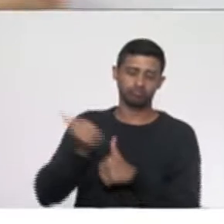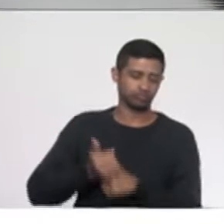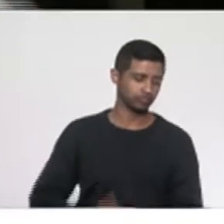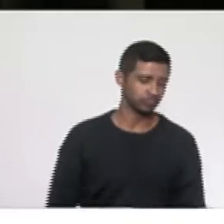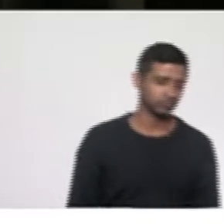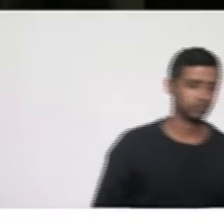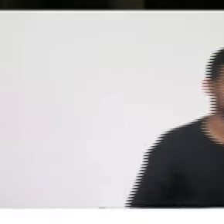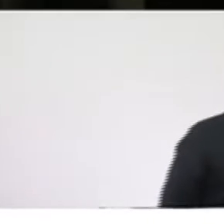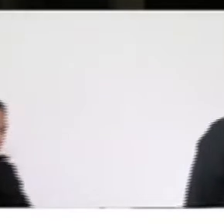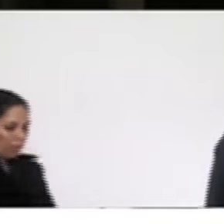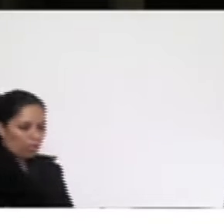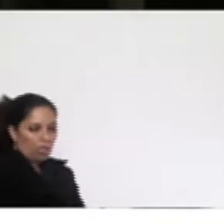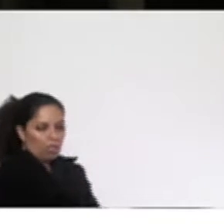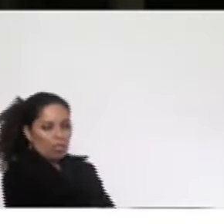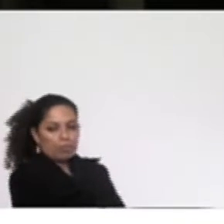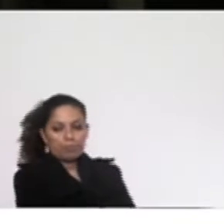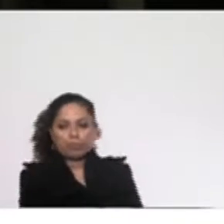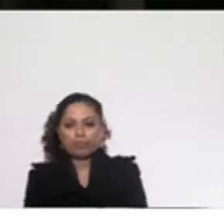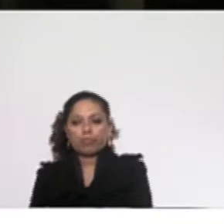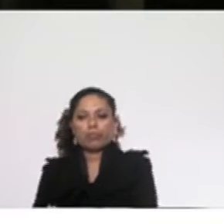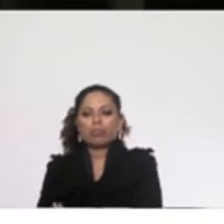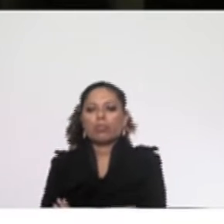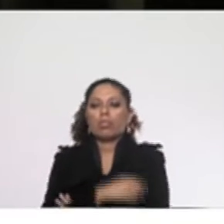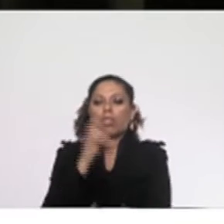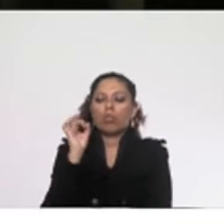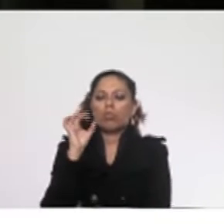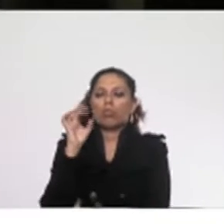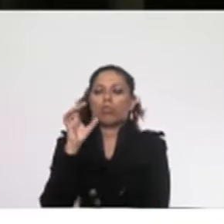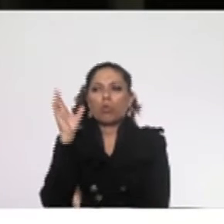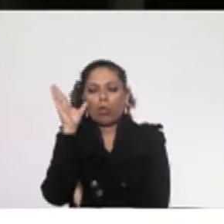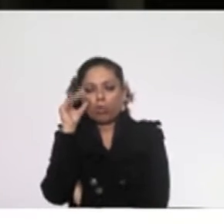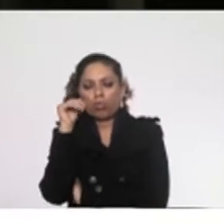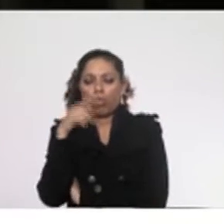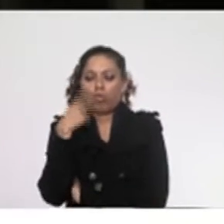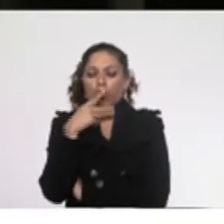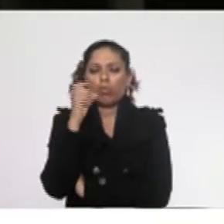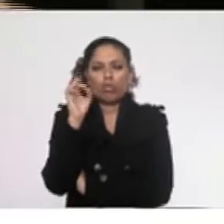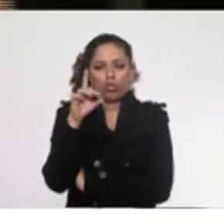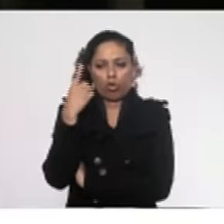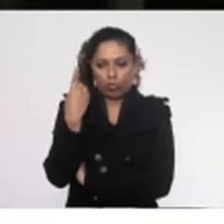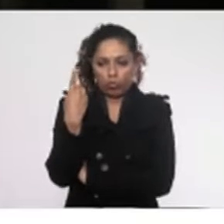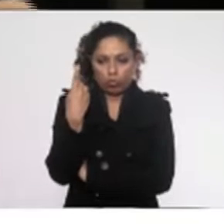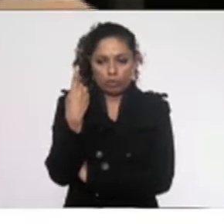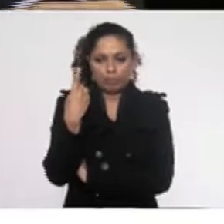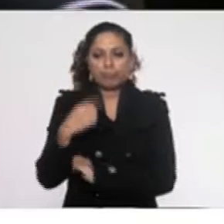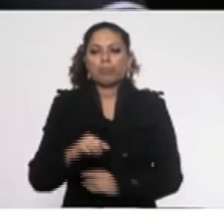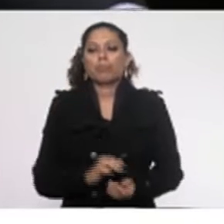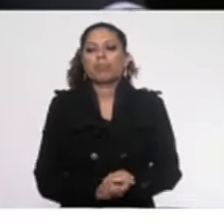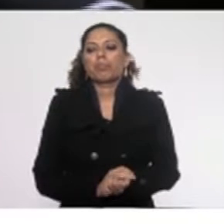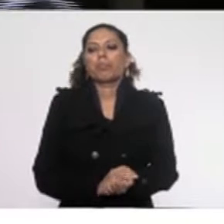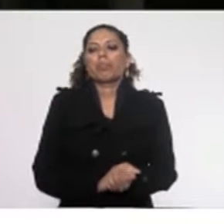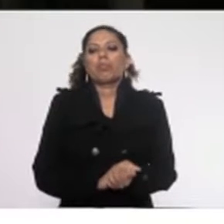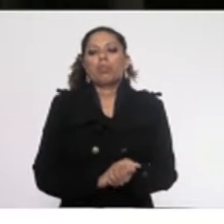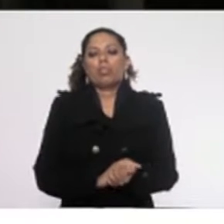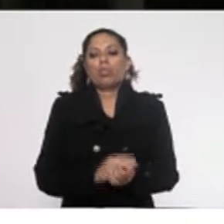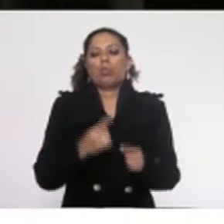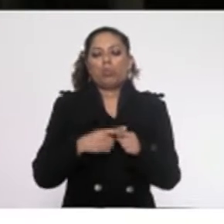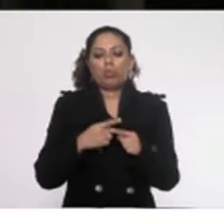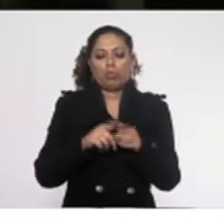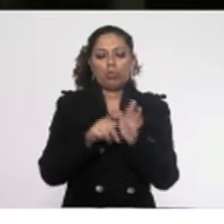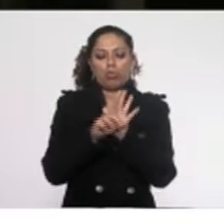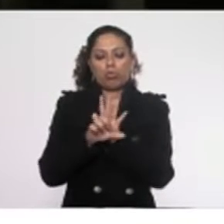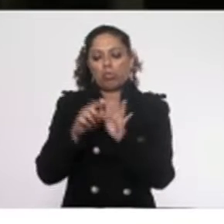Aí me chama a atenção, só para falar em mais uma, porque o projeto é muito